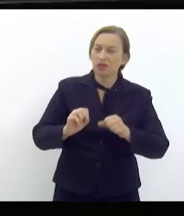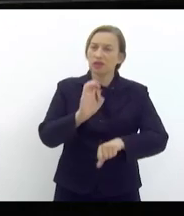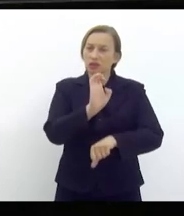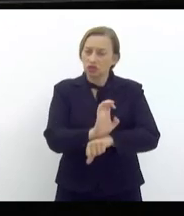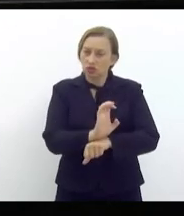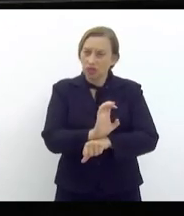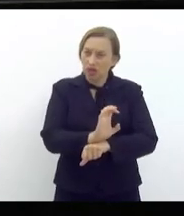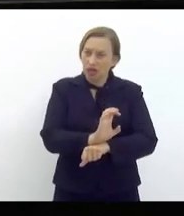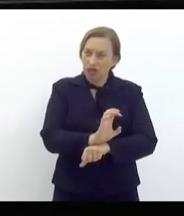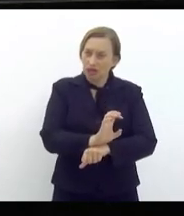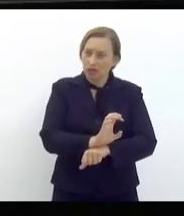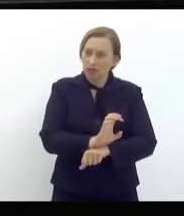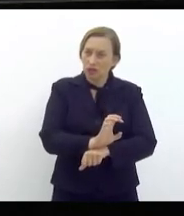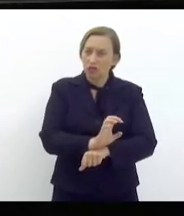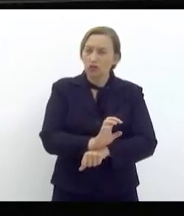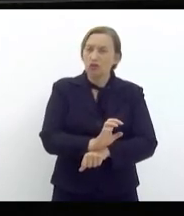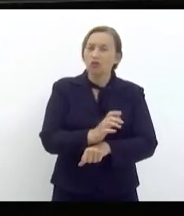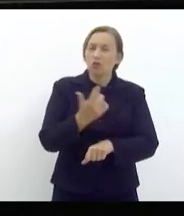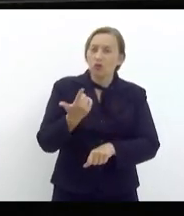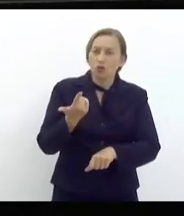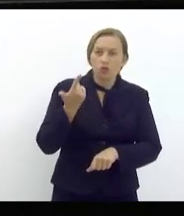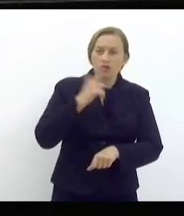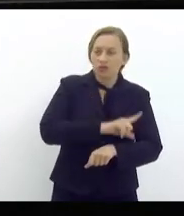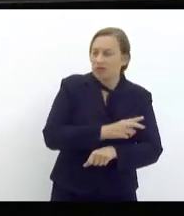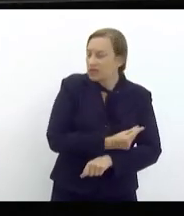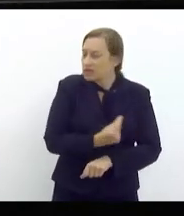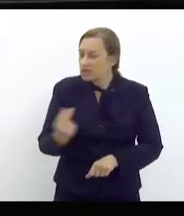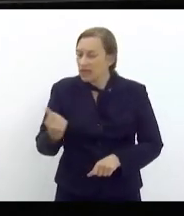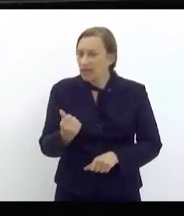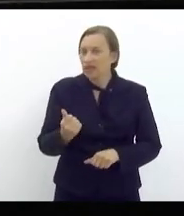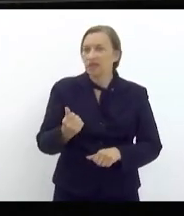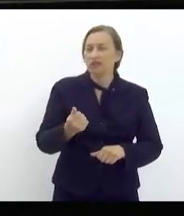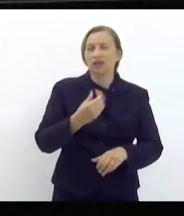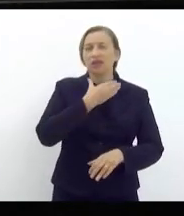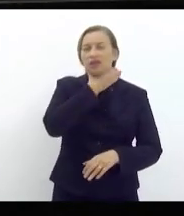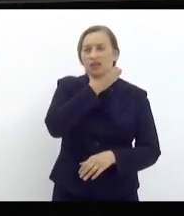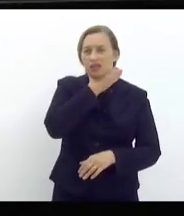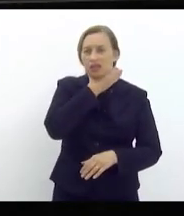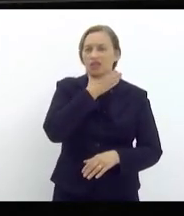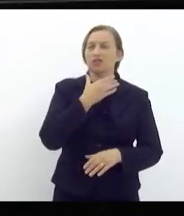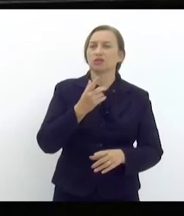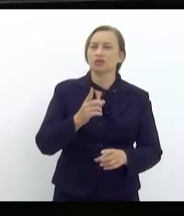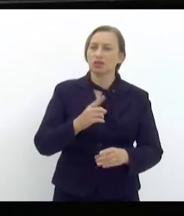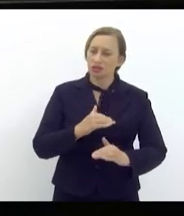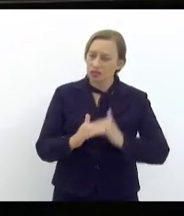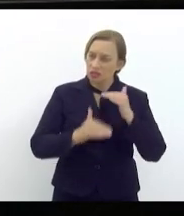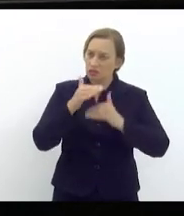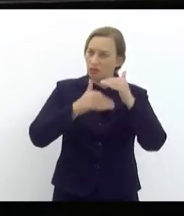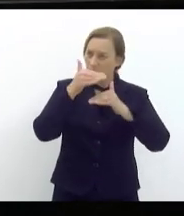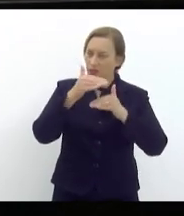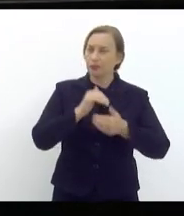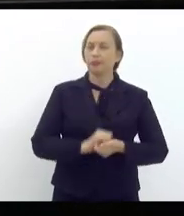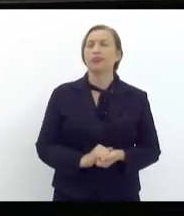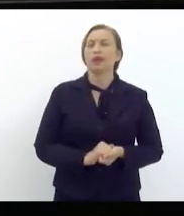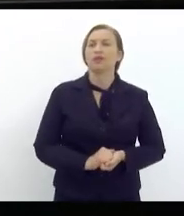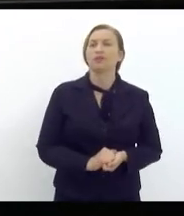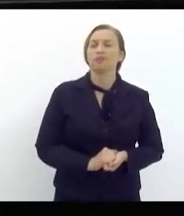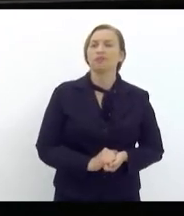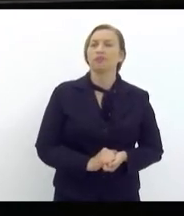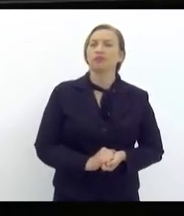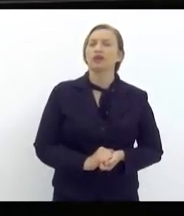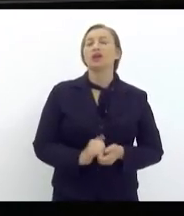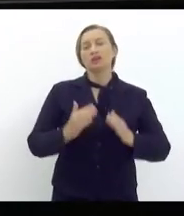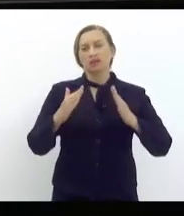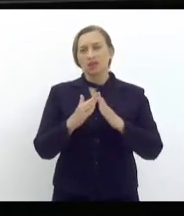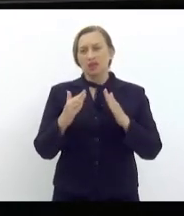saia desse ciclo de crises e encontre o caminho do desenvolvimento. A boa disposição dessa